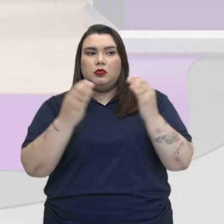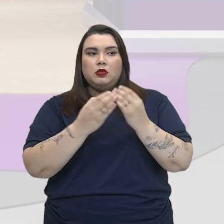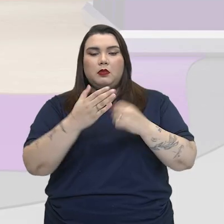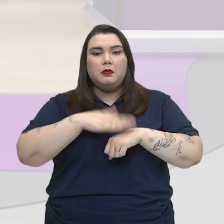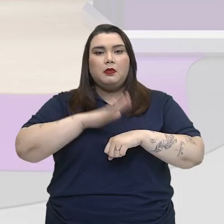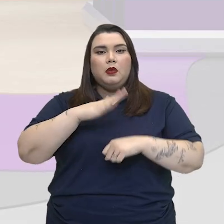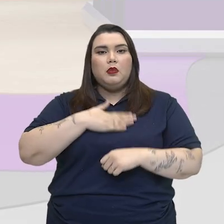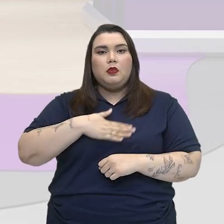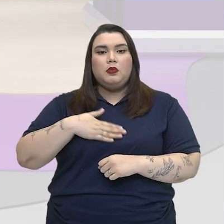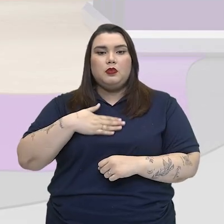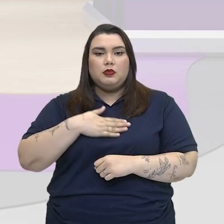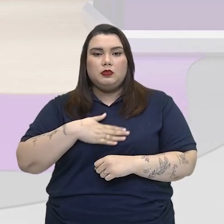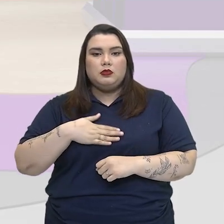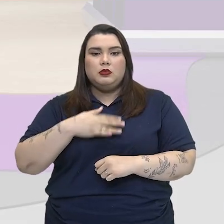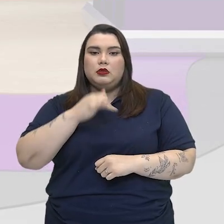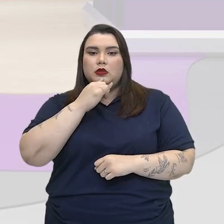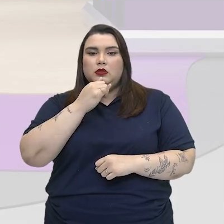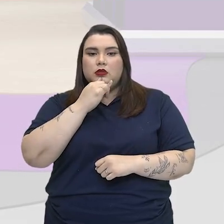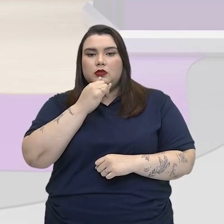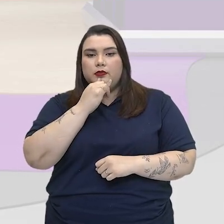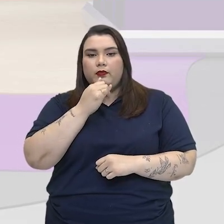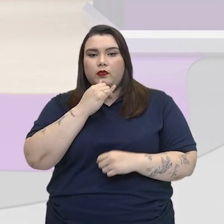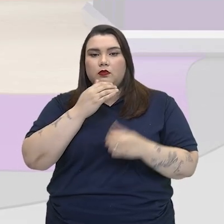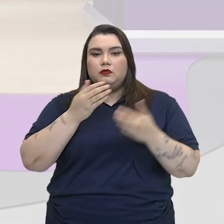mais gosta. Aí vamos fazer o levantamento, se a